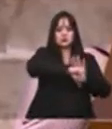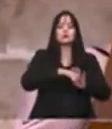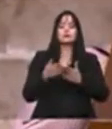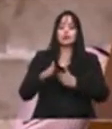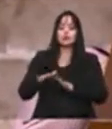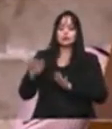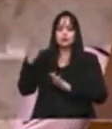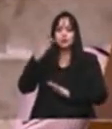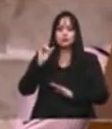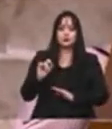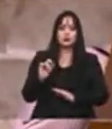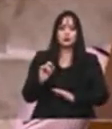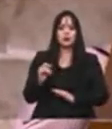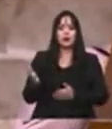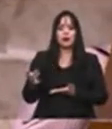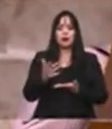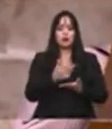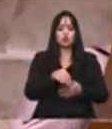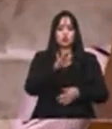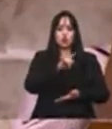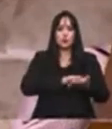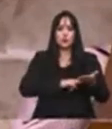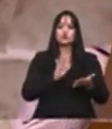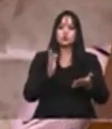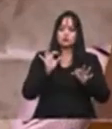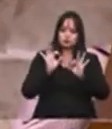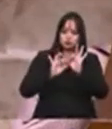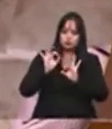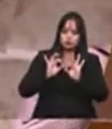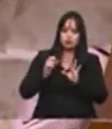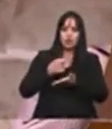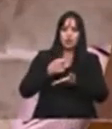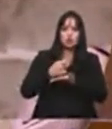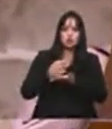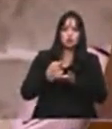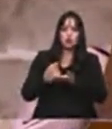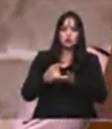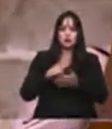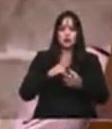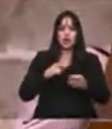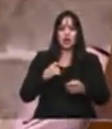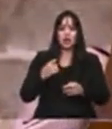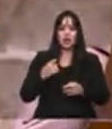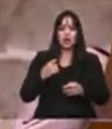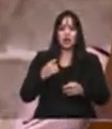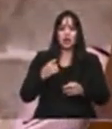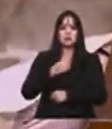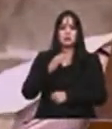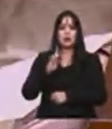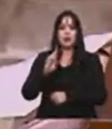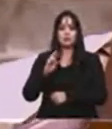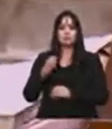ficaram evidenciadas pela arrecadação de documentos manuscritos com anotações sobre obras da BR